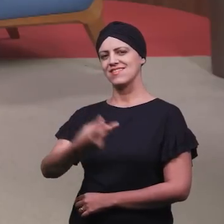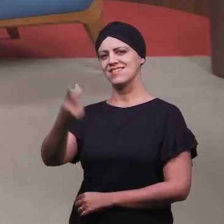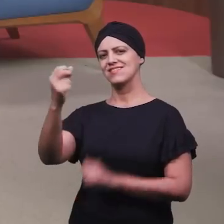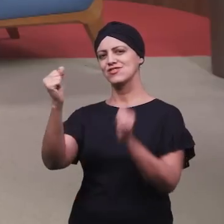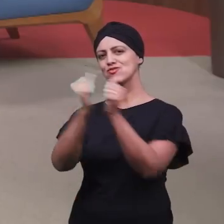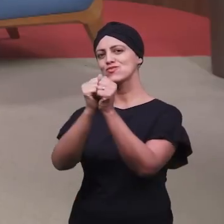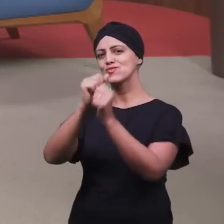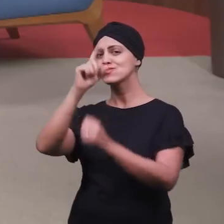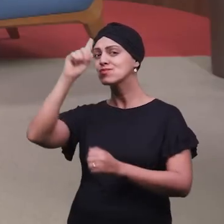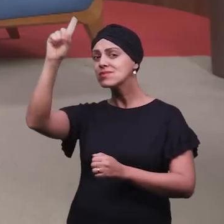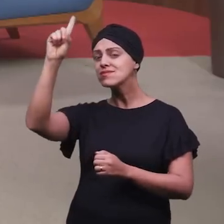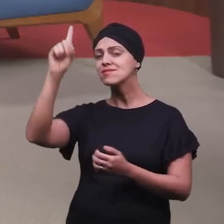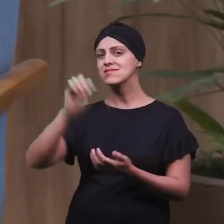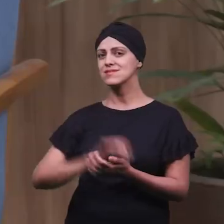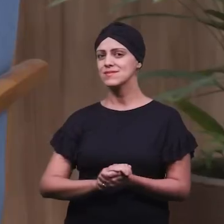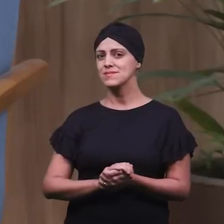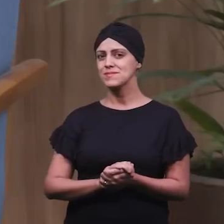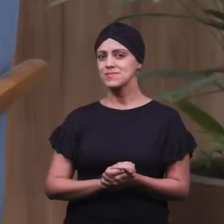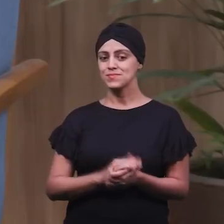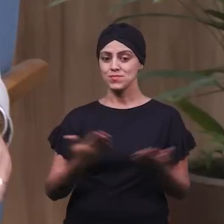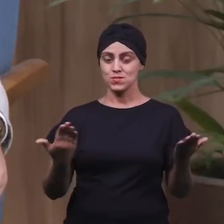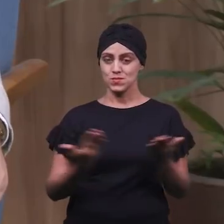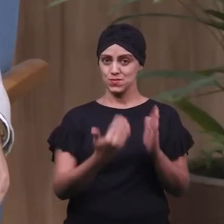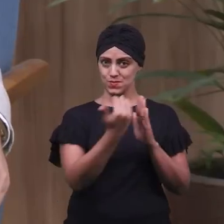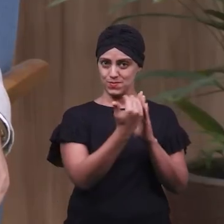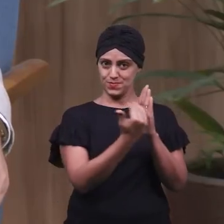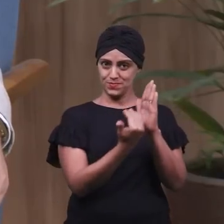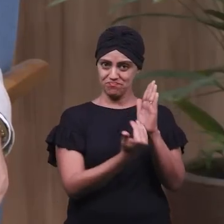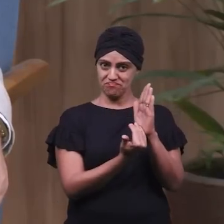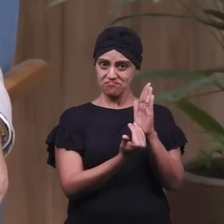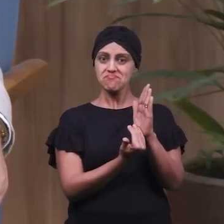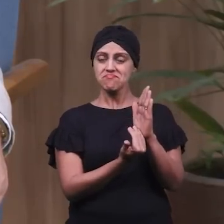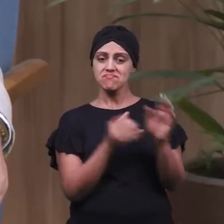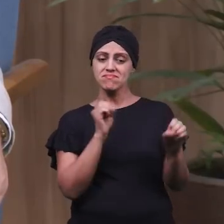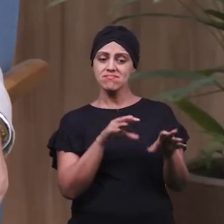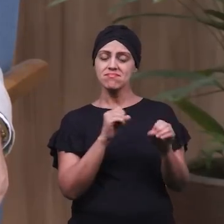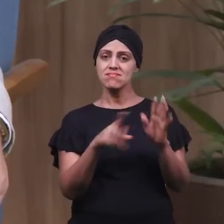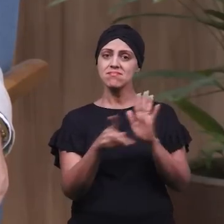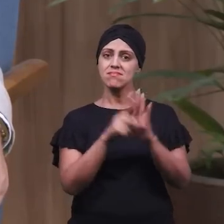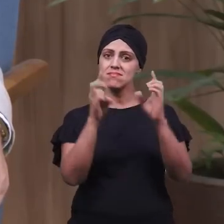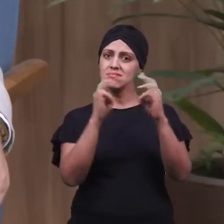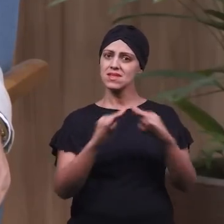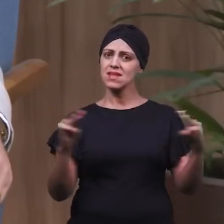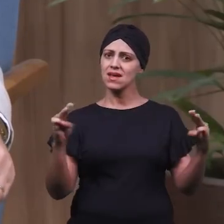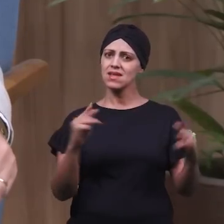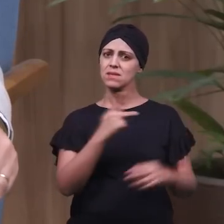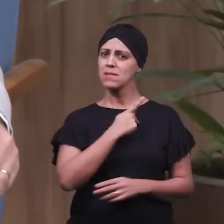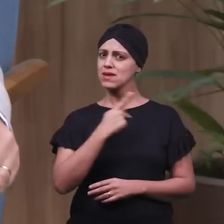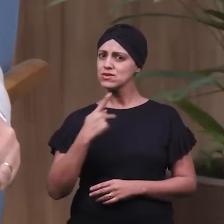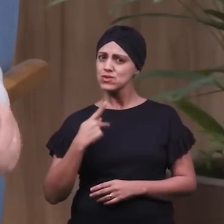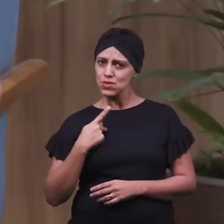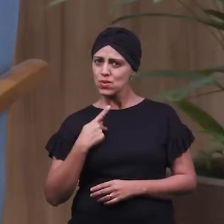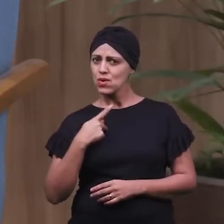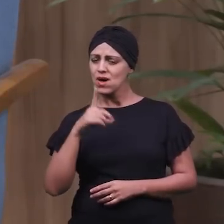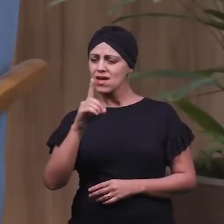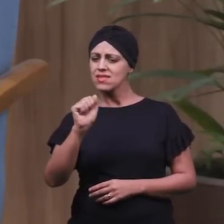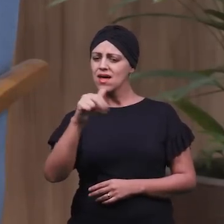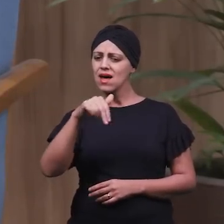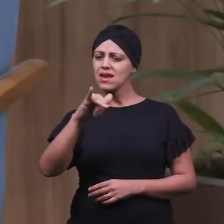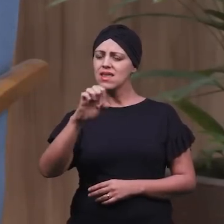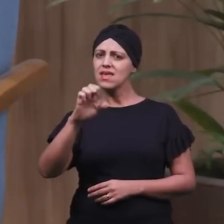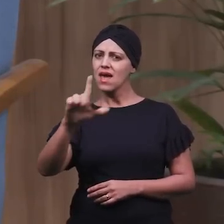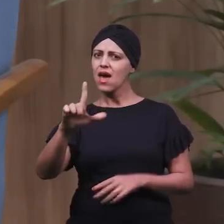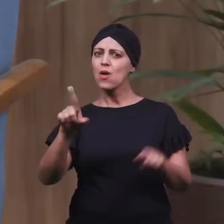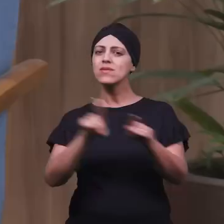vida eterna com Deus. No programa de hoje, no quadro Lições do Manaim, eu recebo o pastor Daniel Moreira e também um